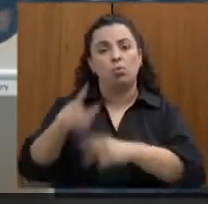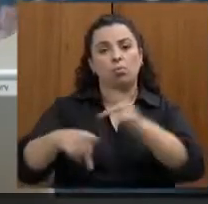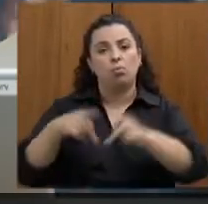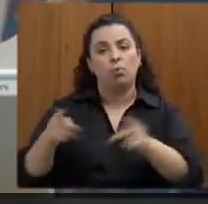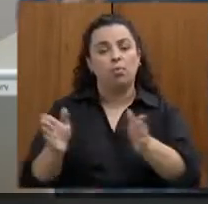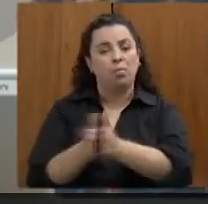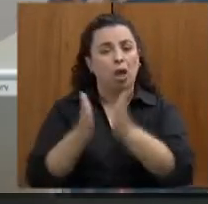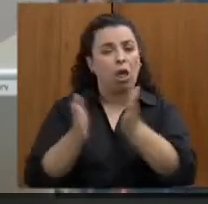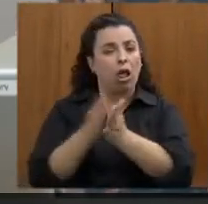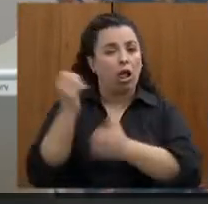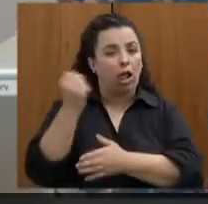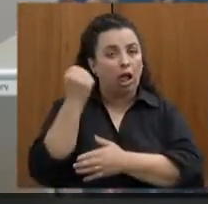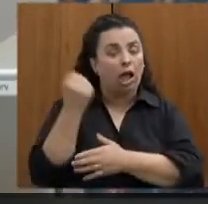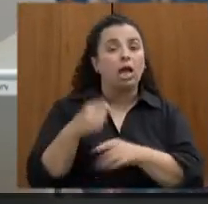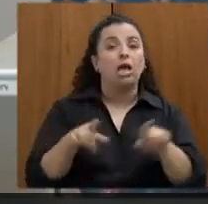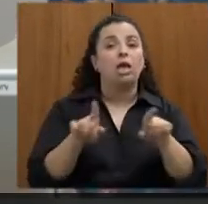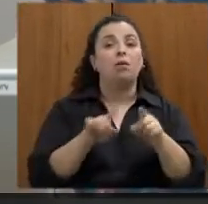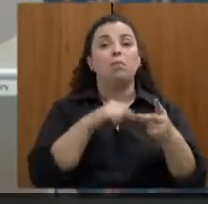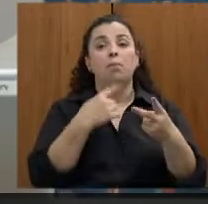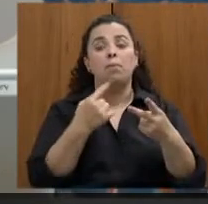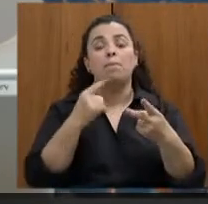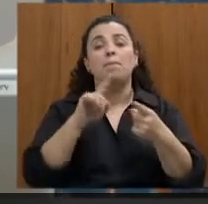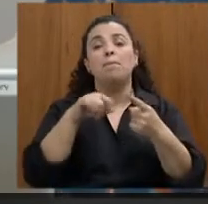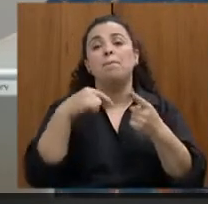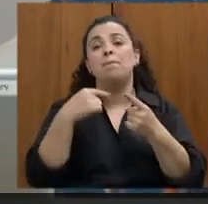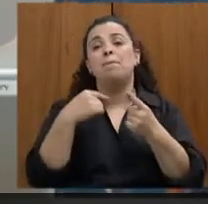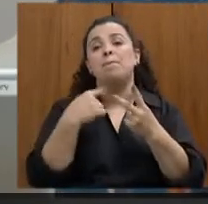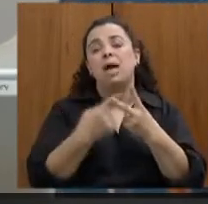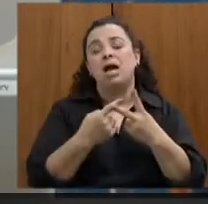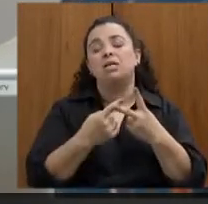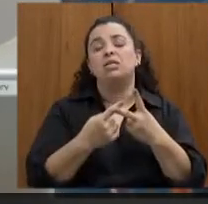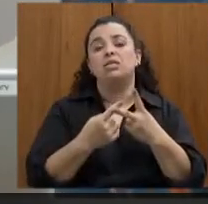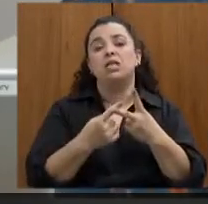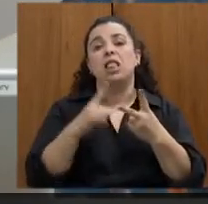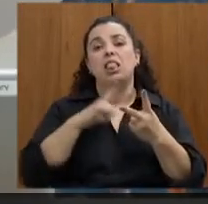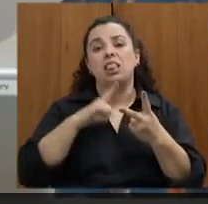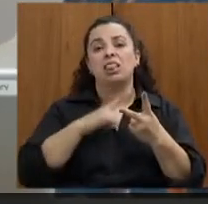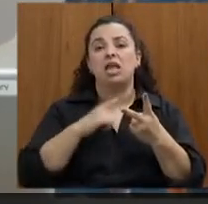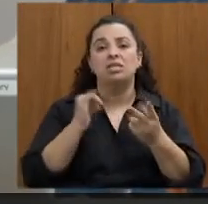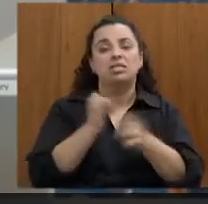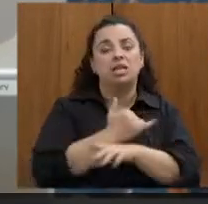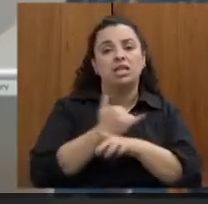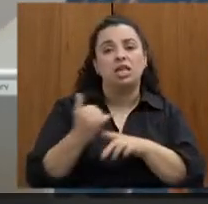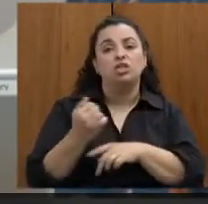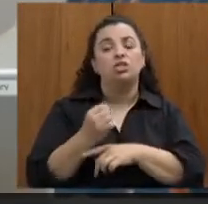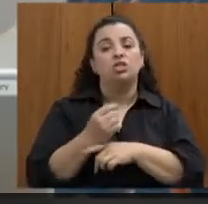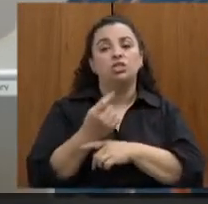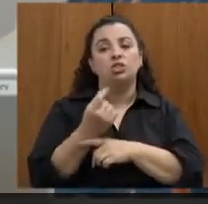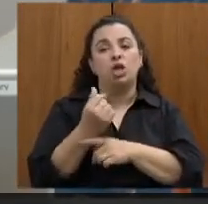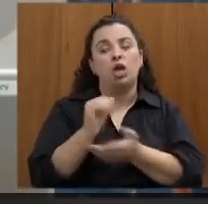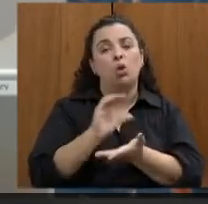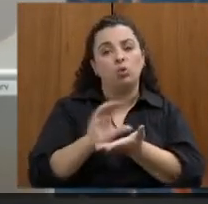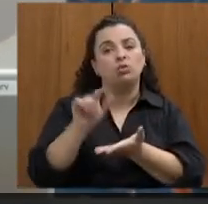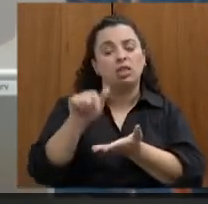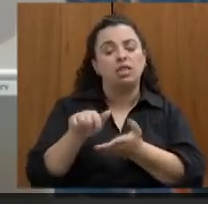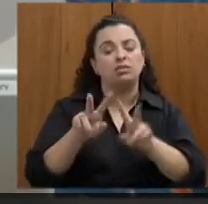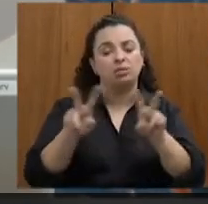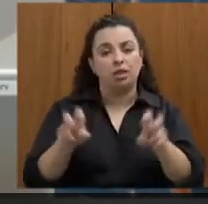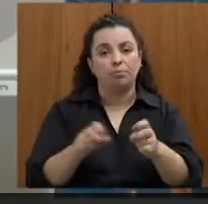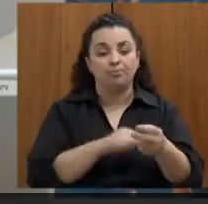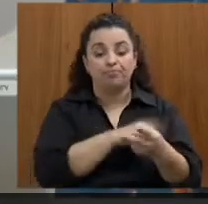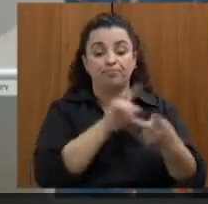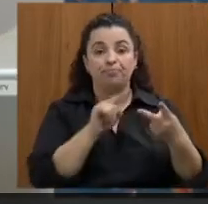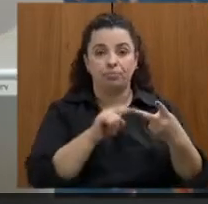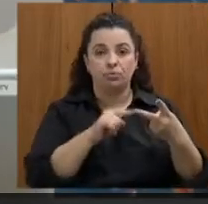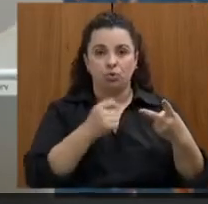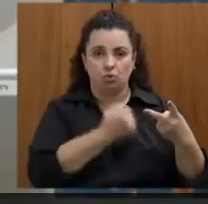e viabilizar recursos para um programa dessa natureza, bem como 2. Sobre o andamento e atual